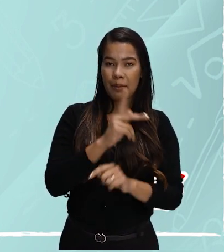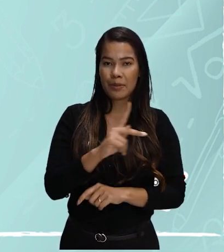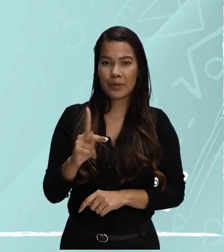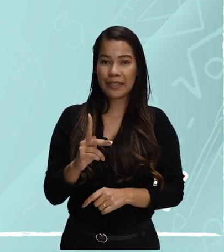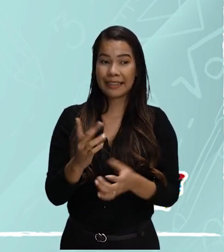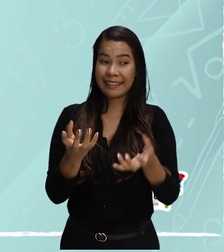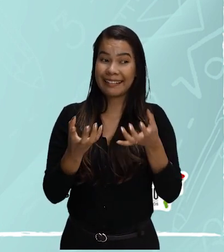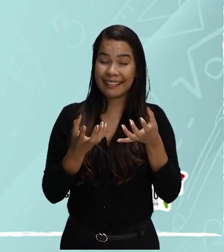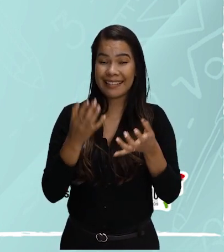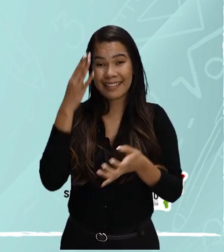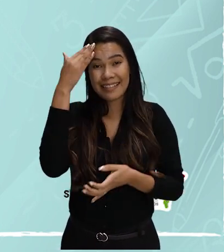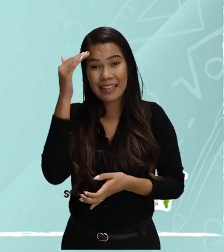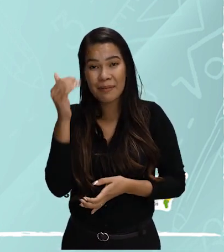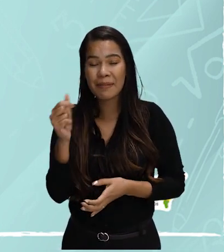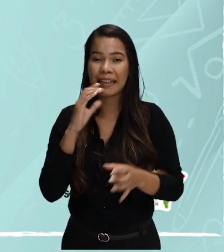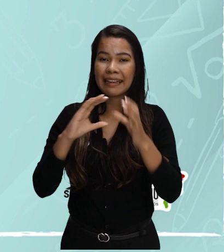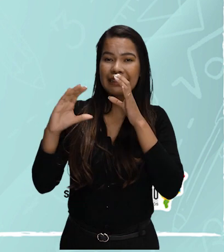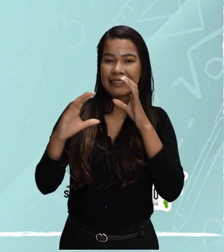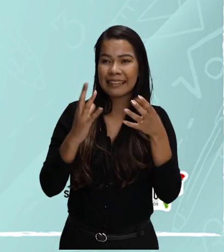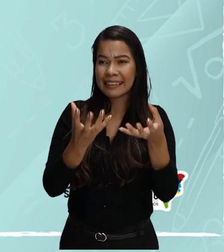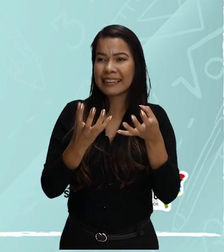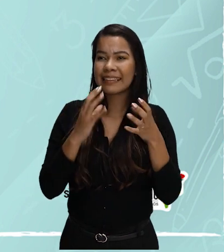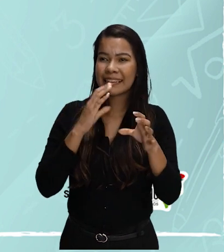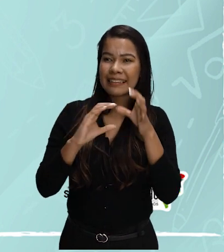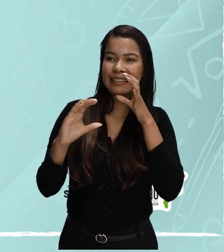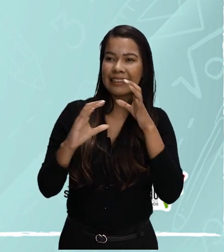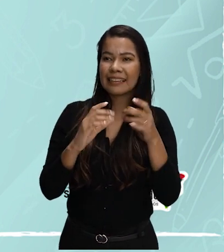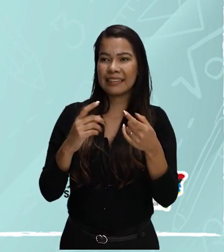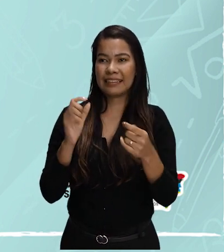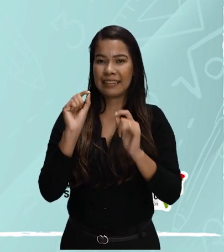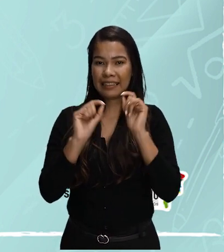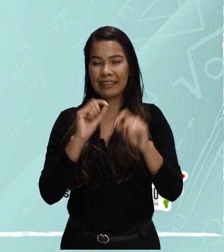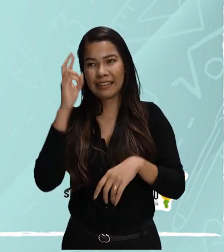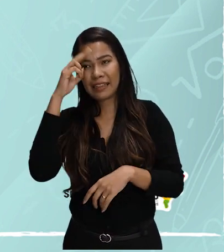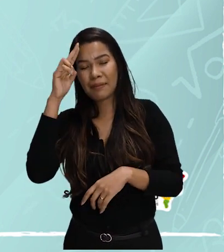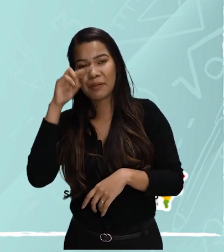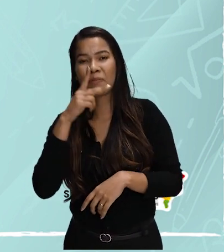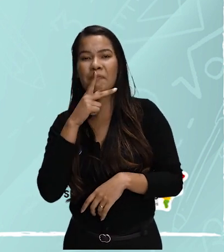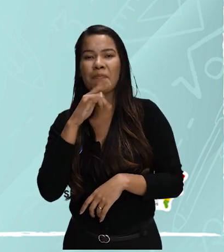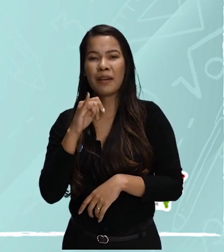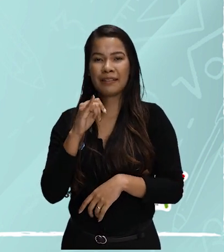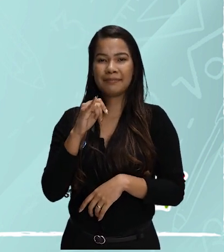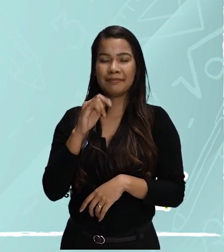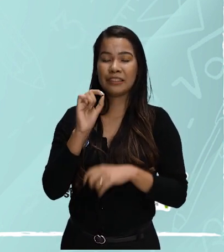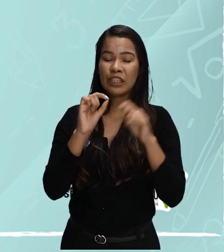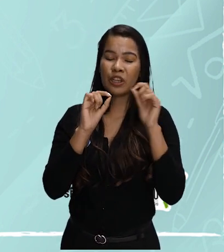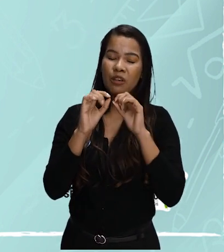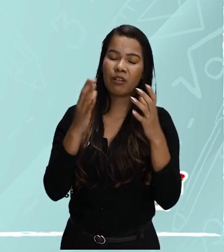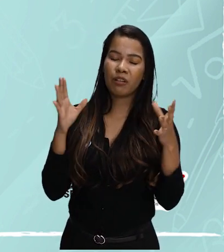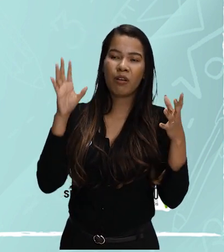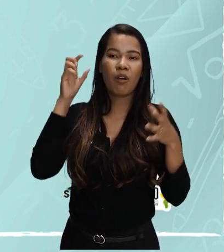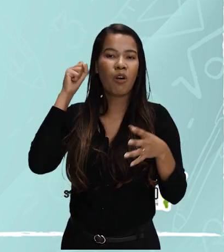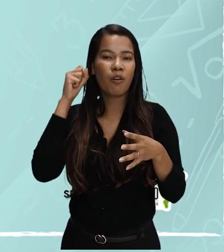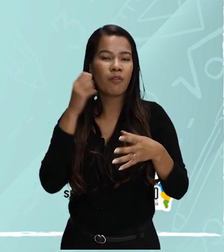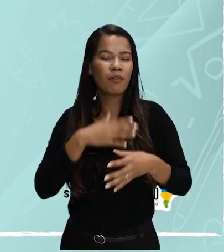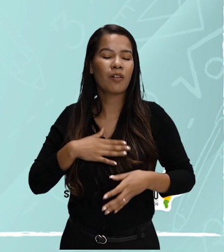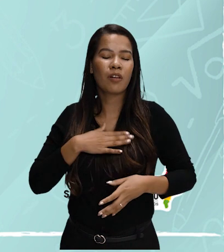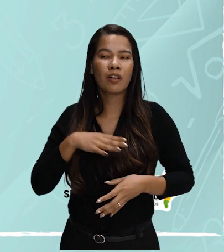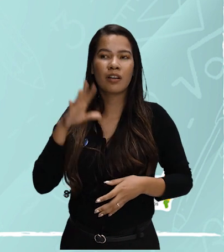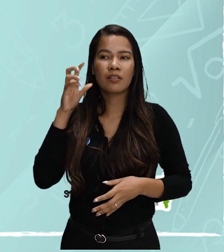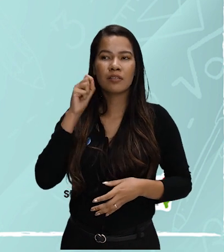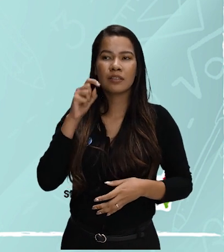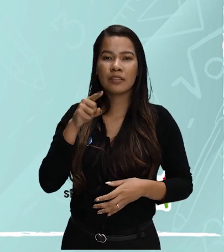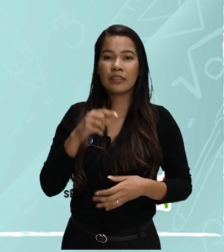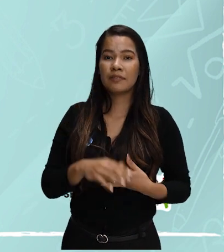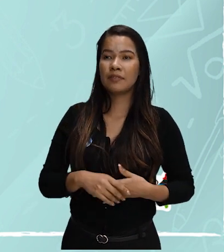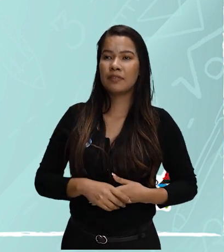ela muito bonita. Eu me lembro do meu pai, quando eu escuto que ele gostava de ouvir. Então, assim, gente, o gosto é educado, você